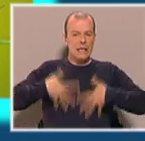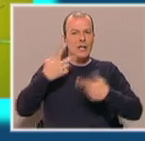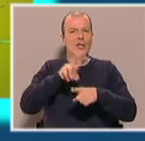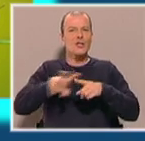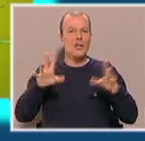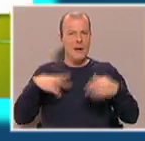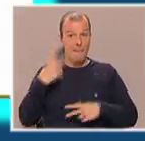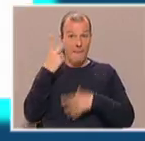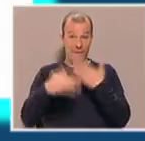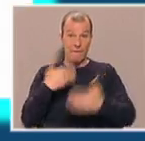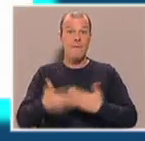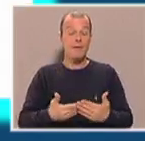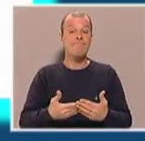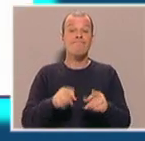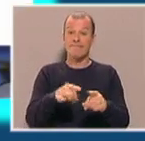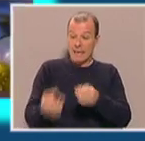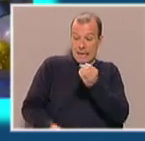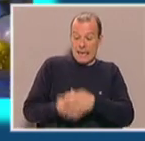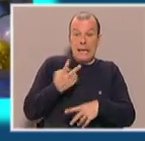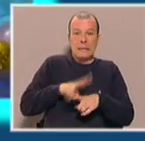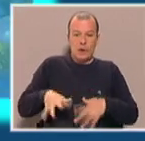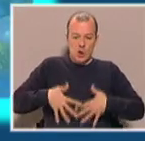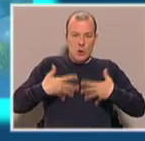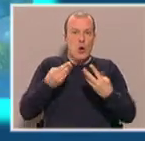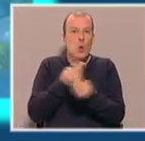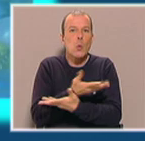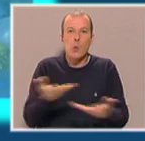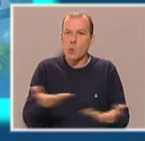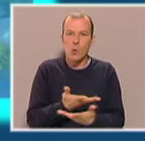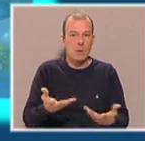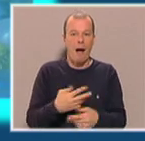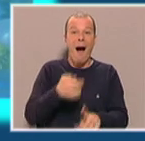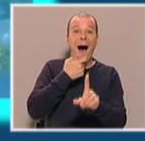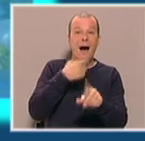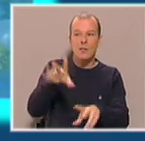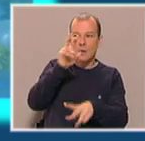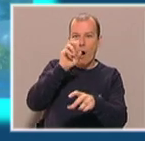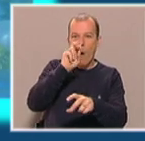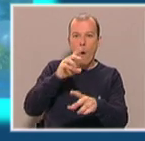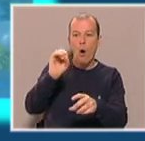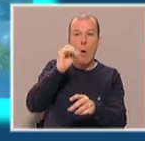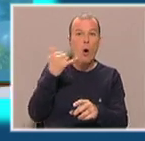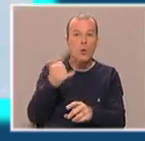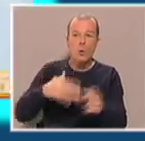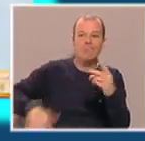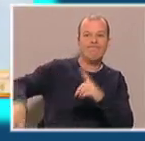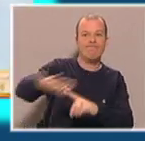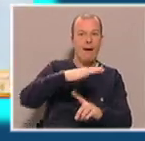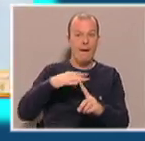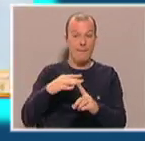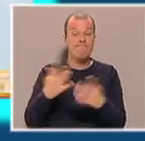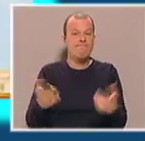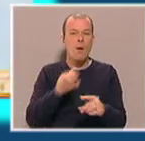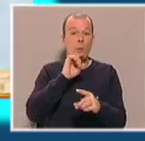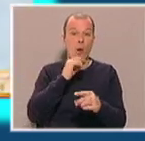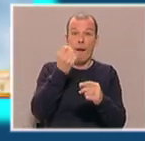viver. Para produzirem essa energia, precisam de obter oxigênio do meio que os rodeia. Pode